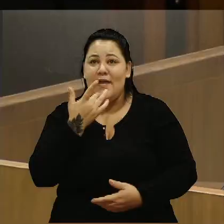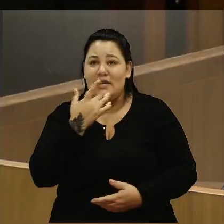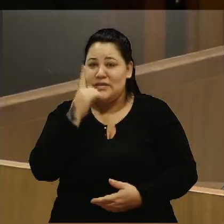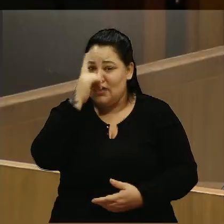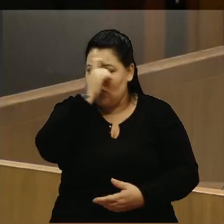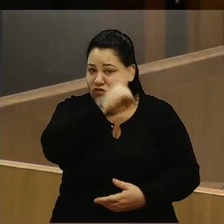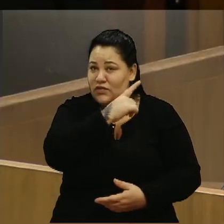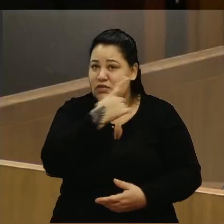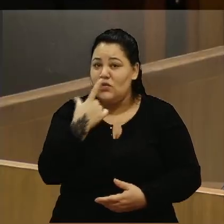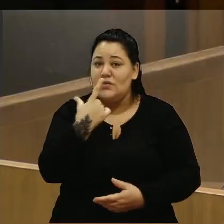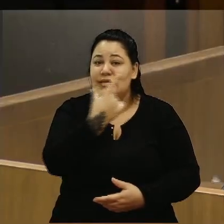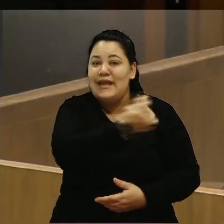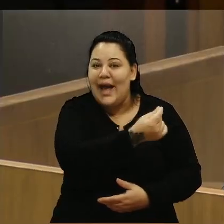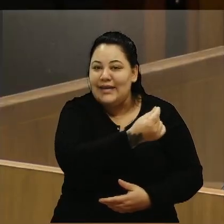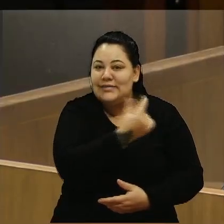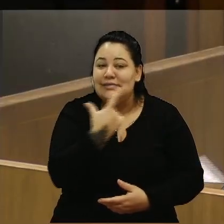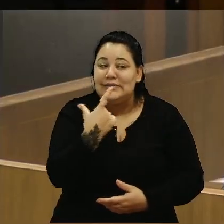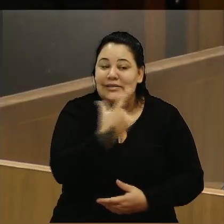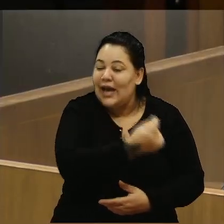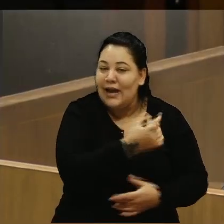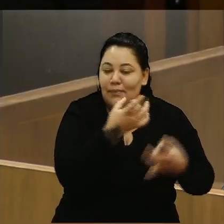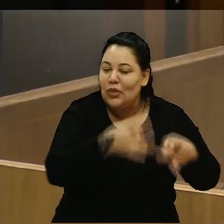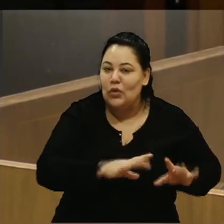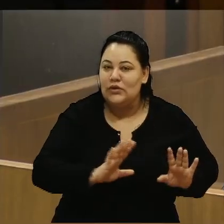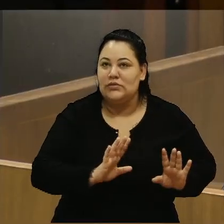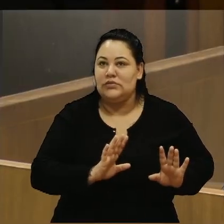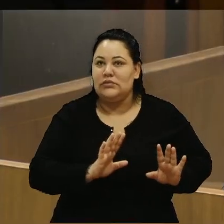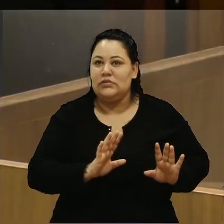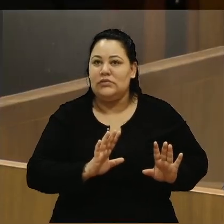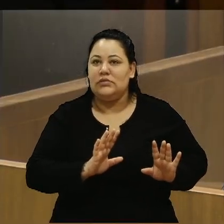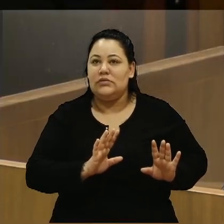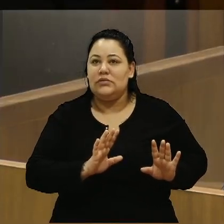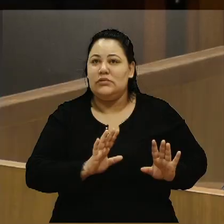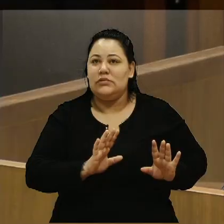difícil, saiam do cargo. E aqui eu vou dizer